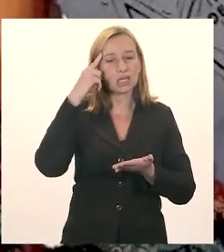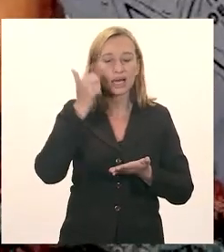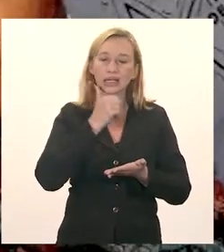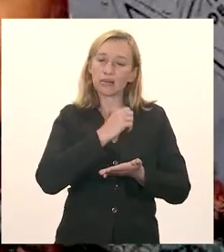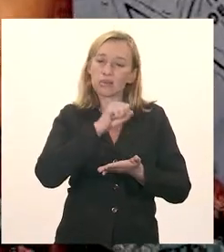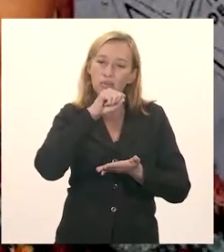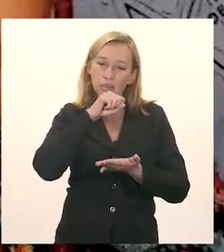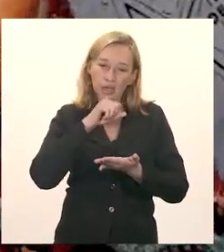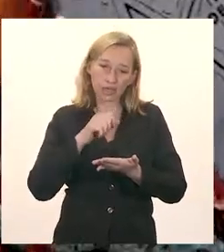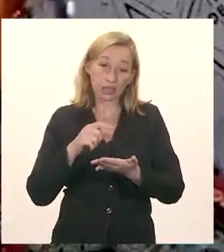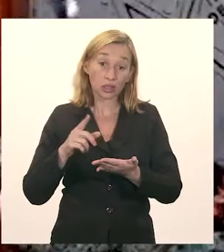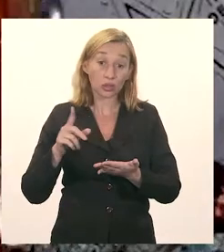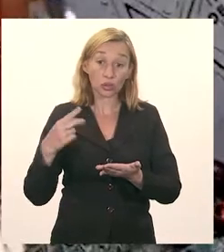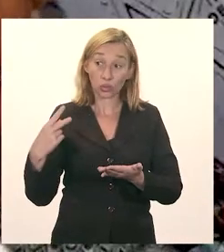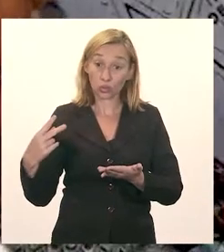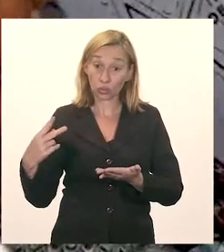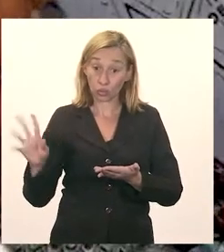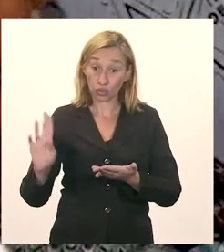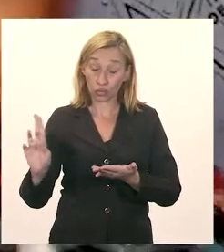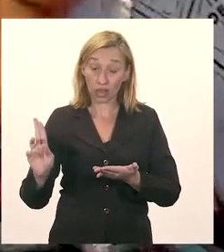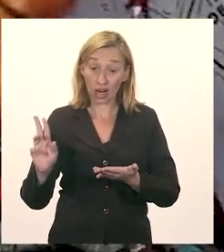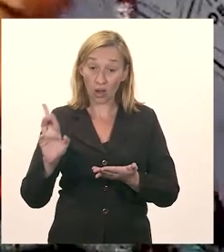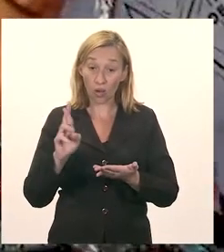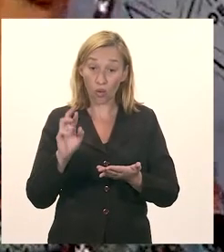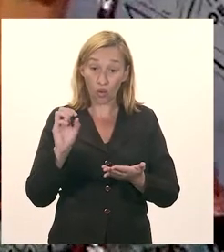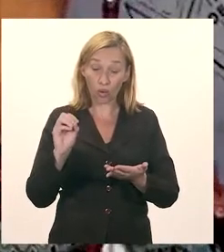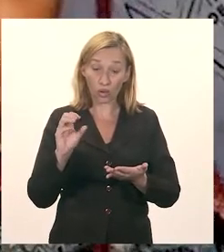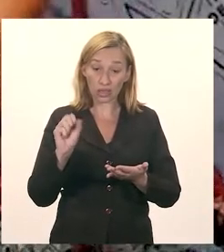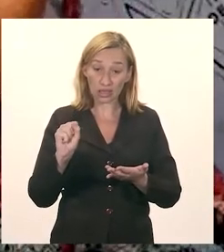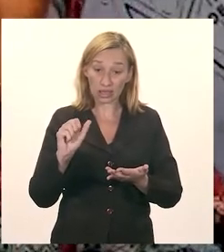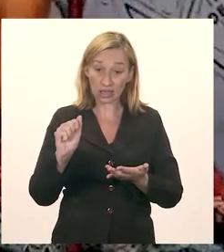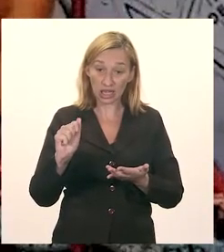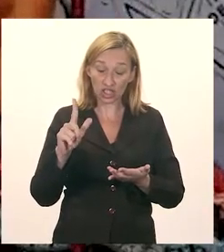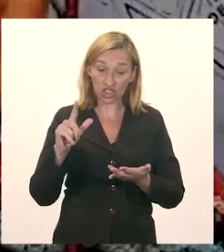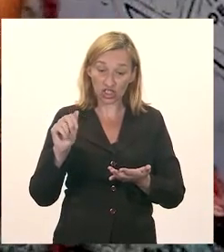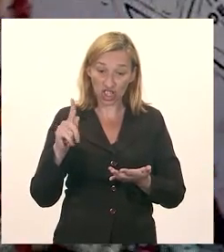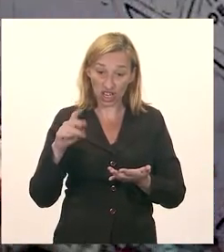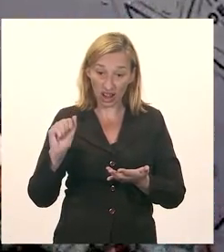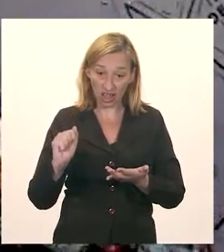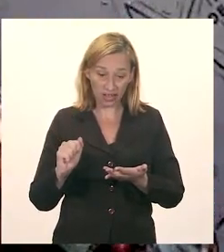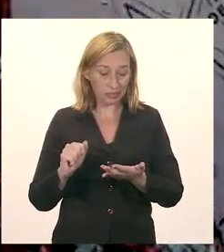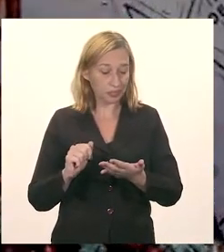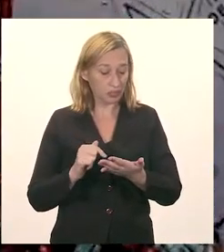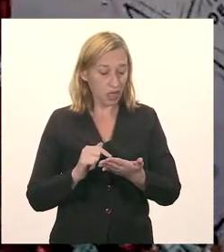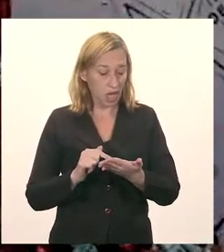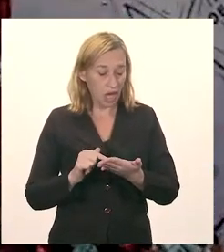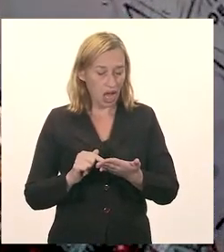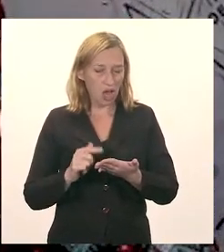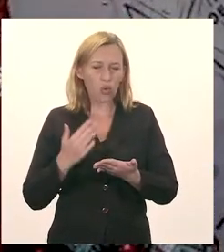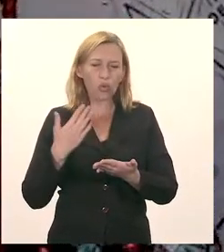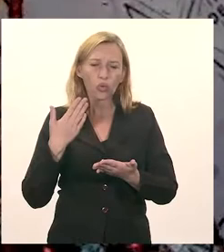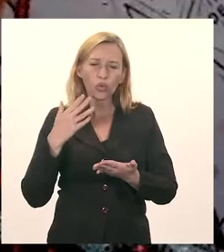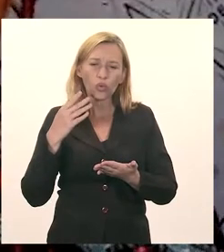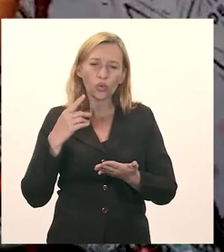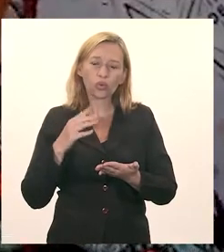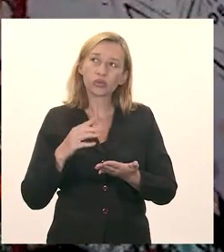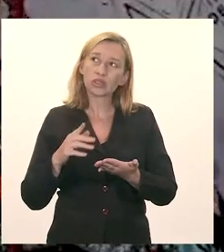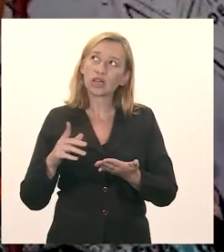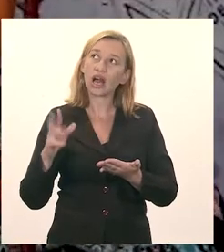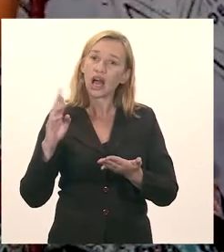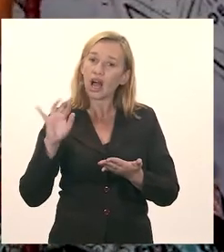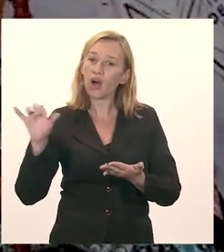pensar na minha mãe assim, que o nome dela é Rosângela, todo mundo conhece como Rosa. E aí eu comecei,